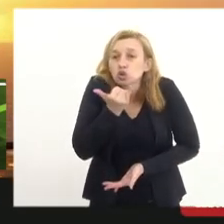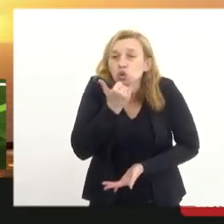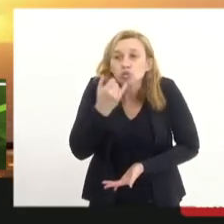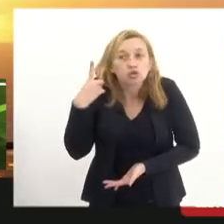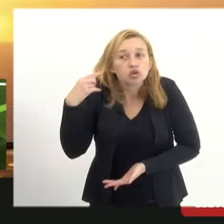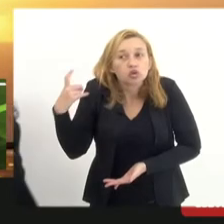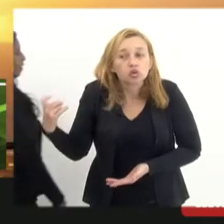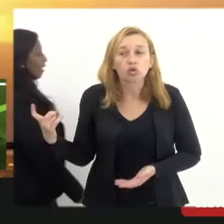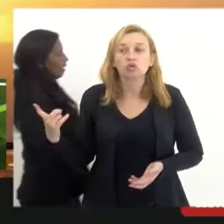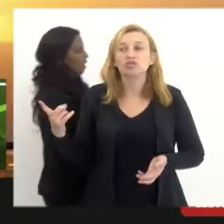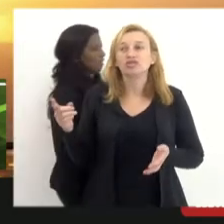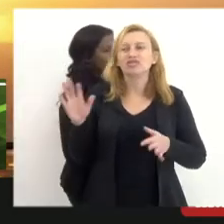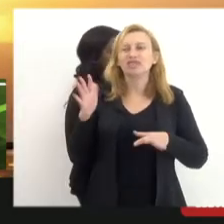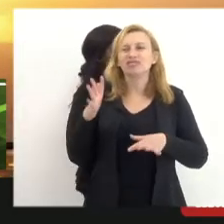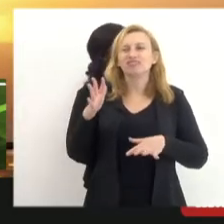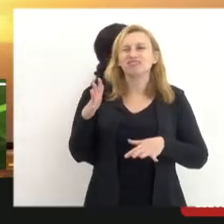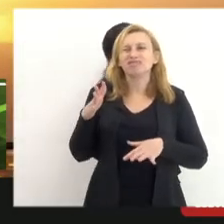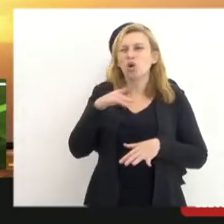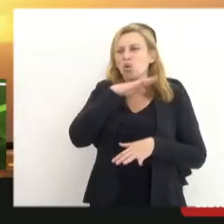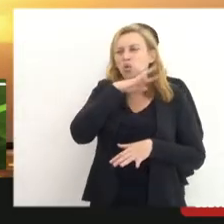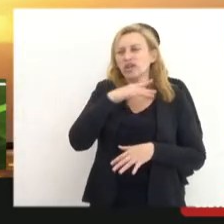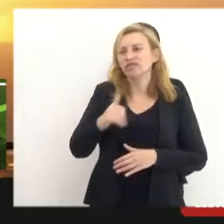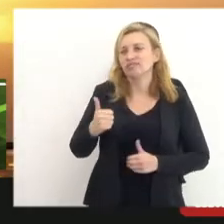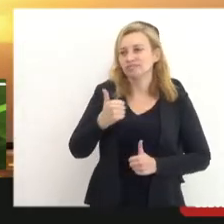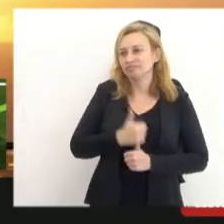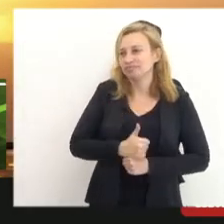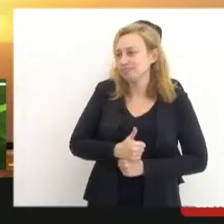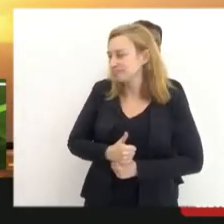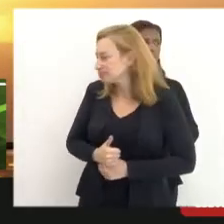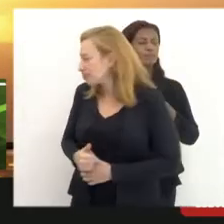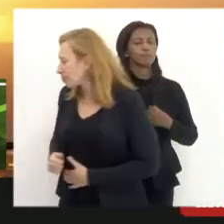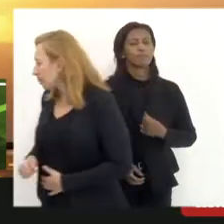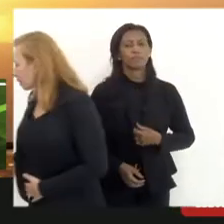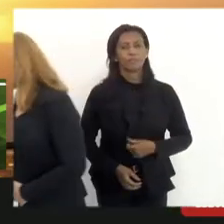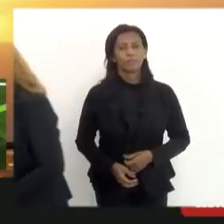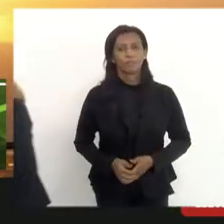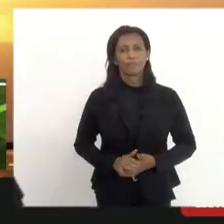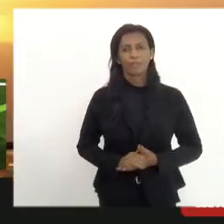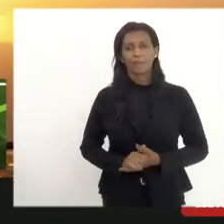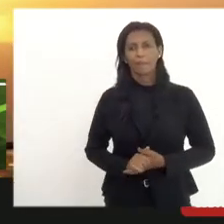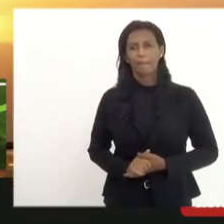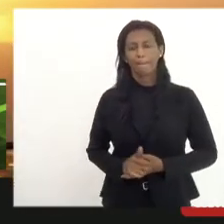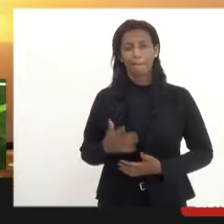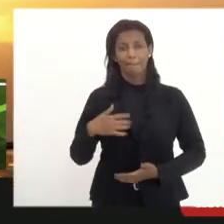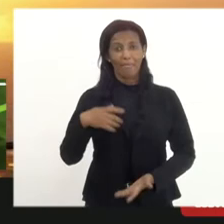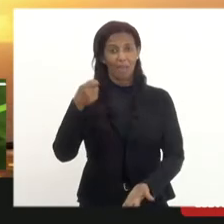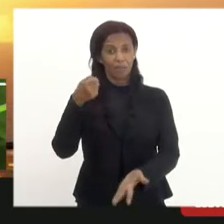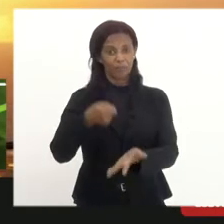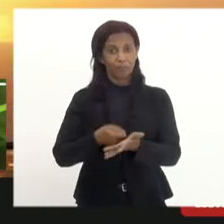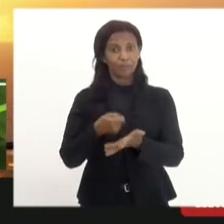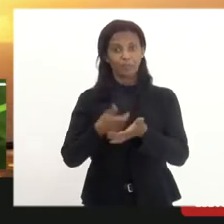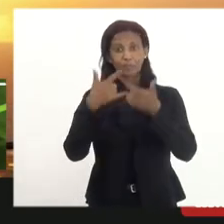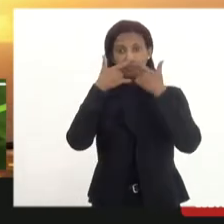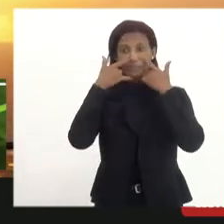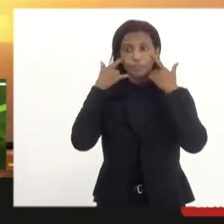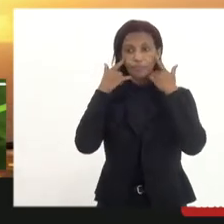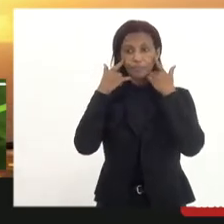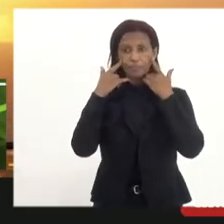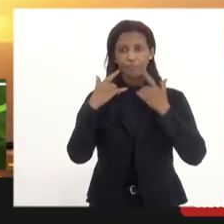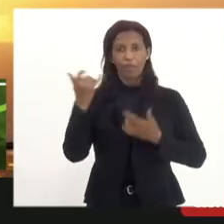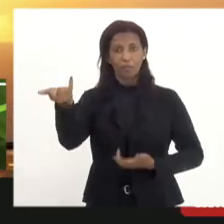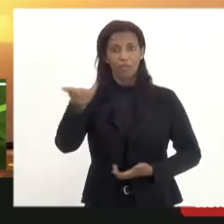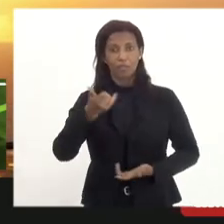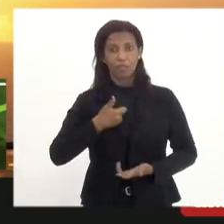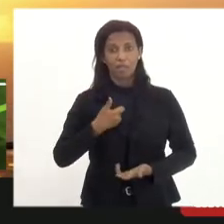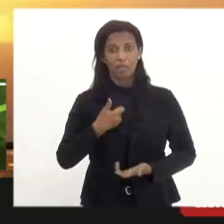estiver meio ruim. Aqui eu estou no escritório da Equinor no Rio e é obrigatório o uso de máscara, tá? Então vocês me avisam